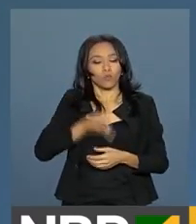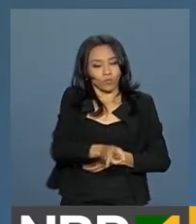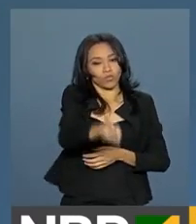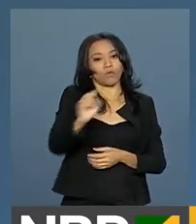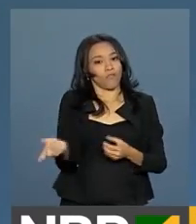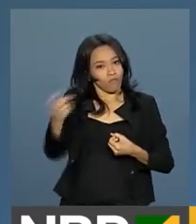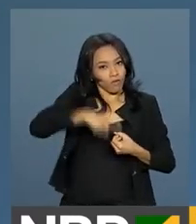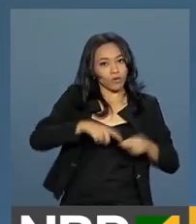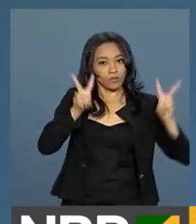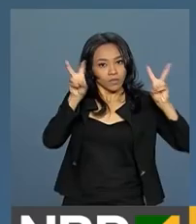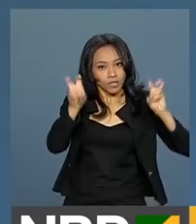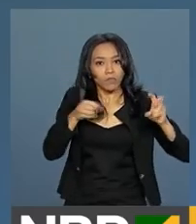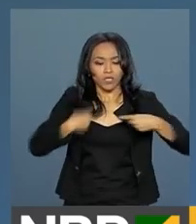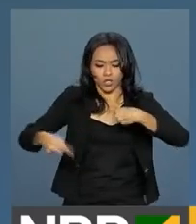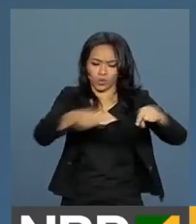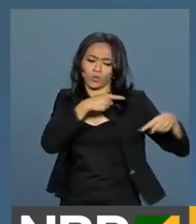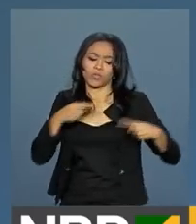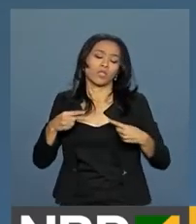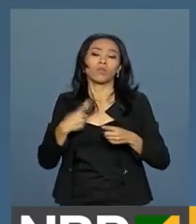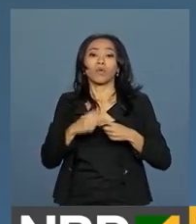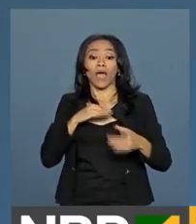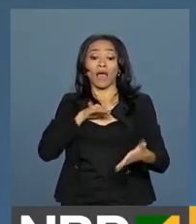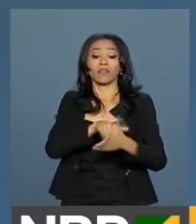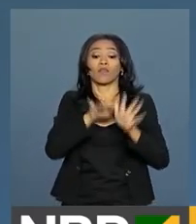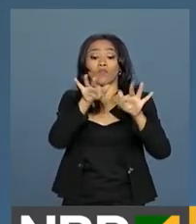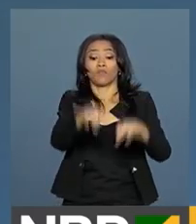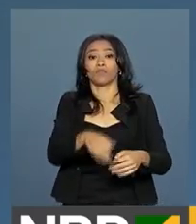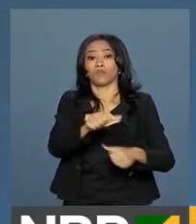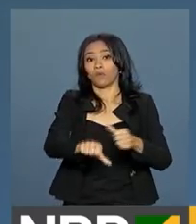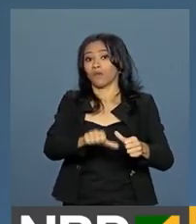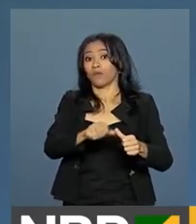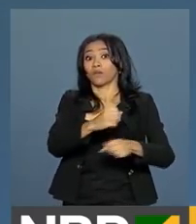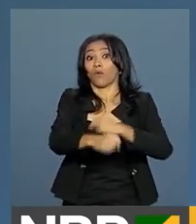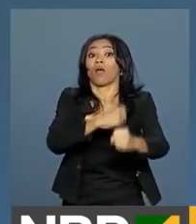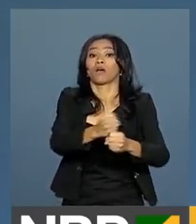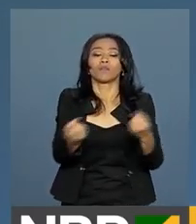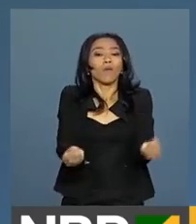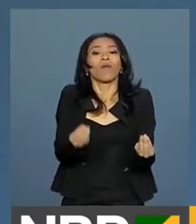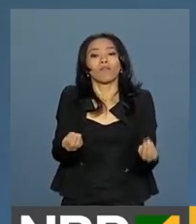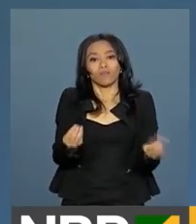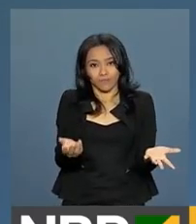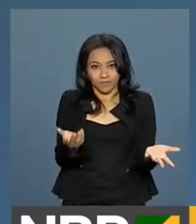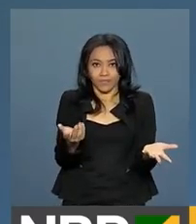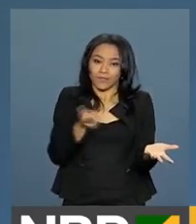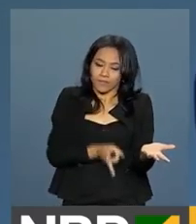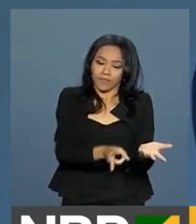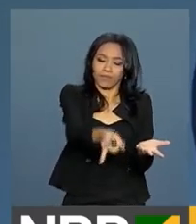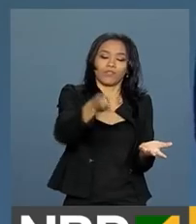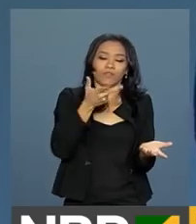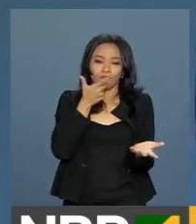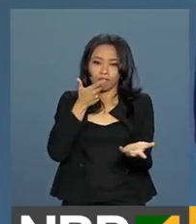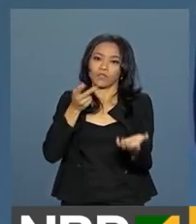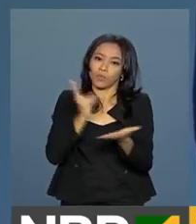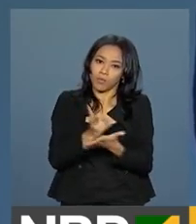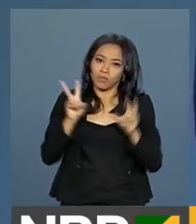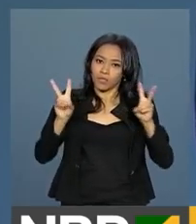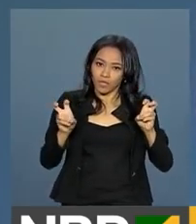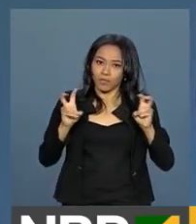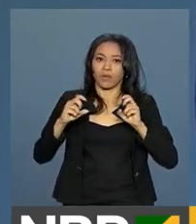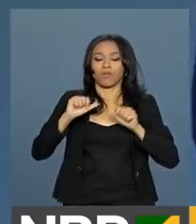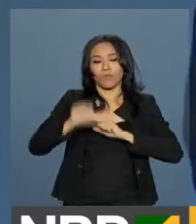ou ao ano que vem sem realizar a reforma previdenciária e é por isso que as próximas eleições